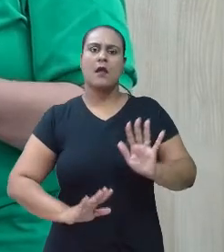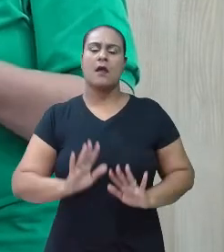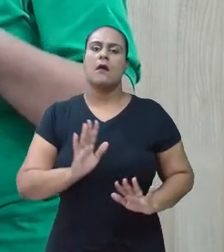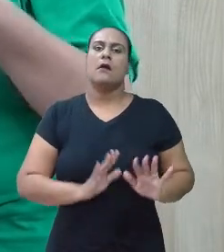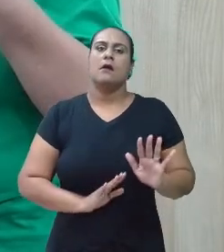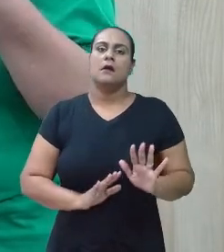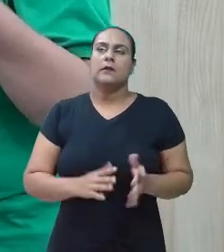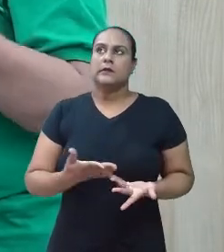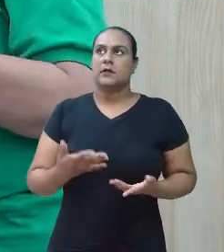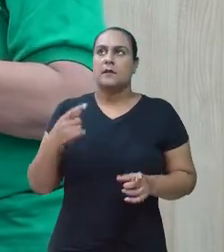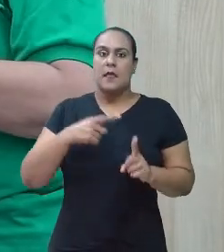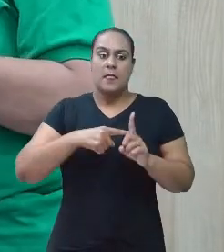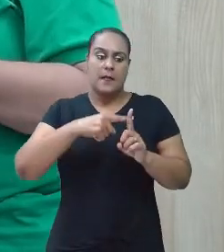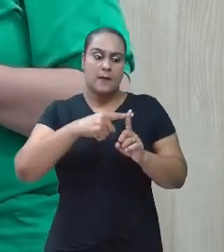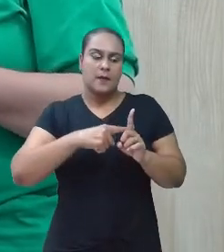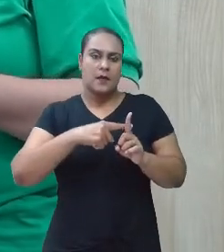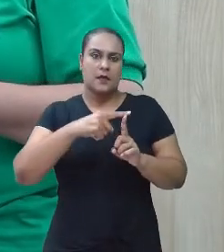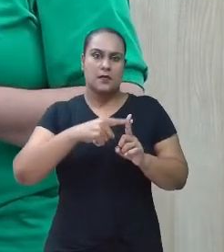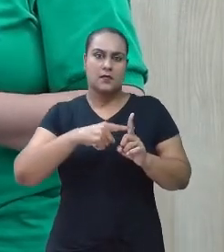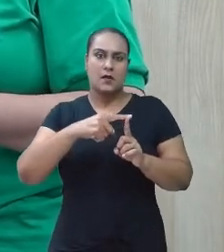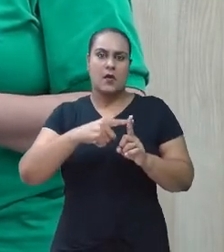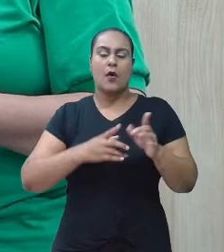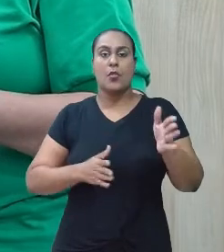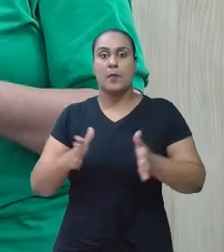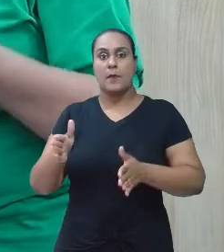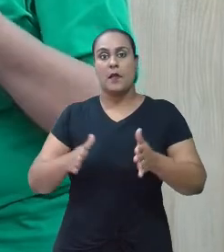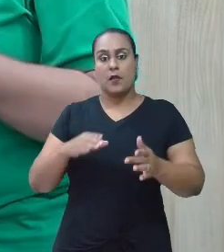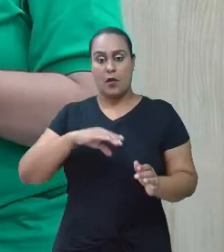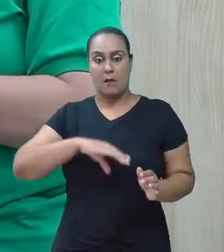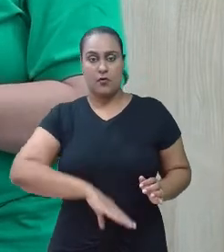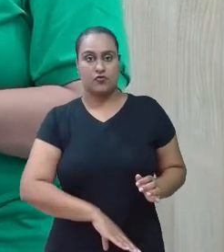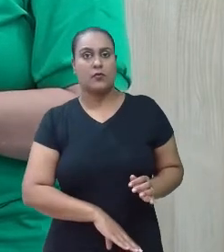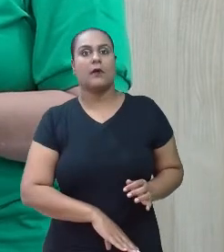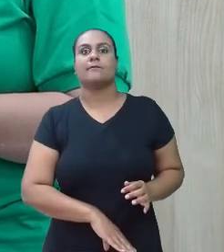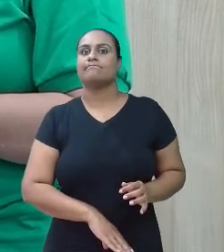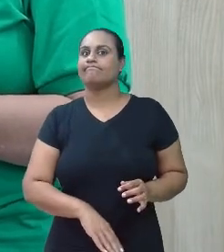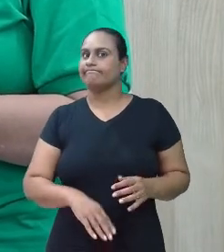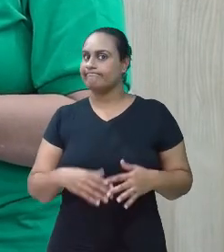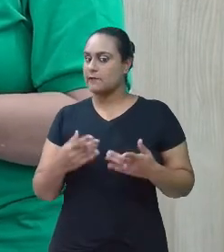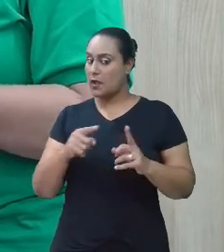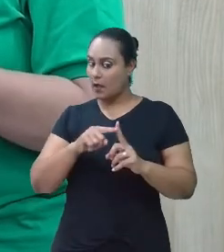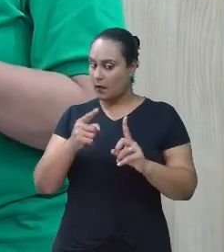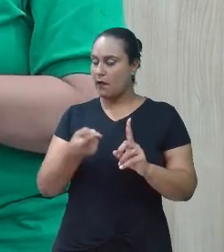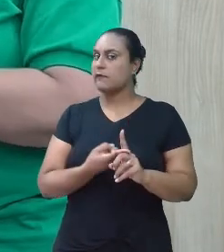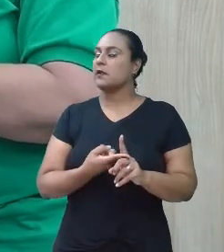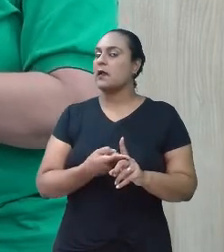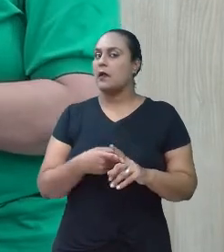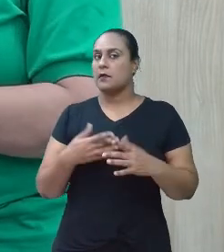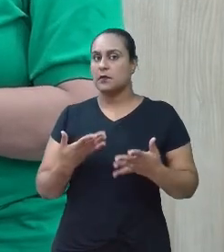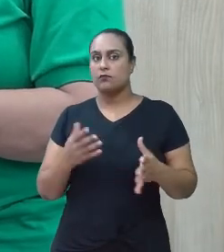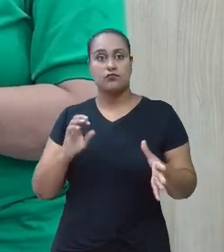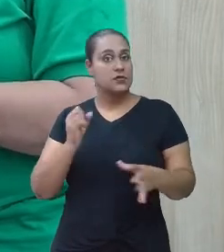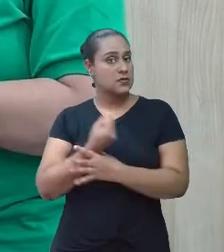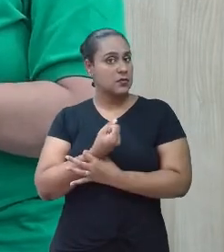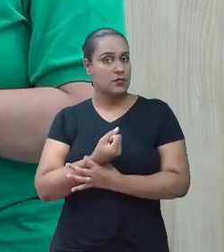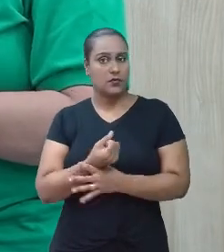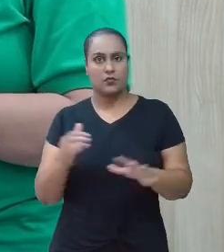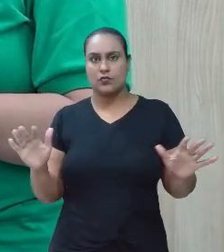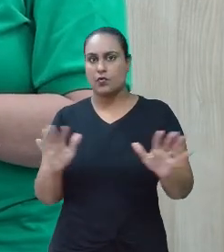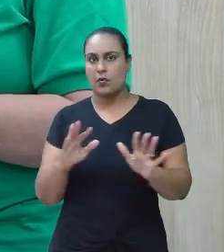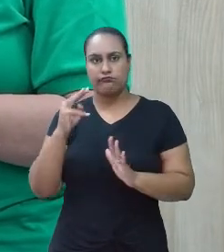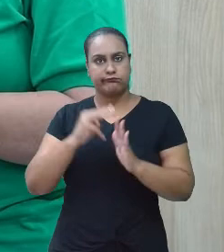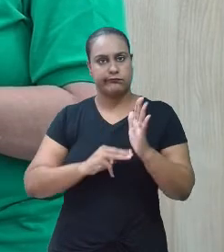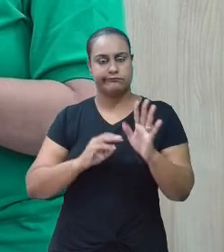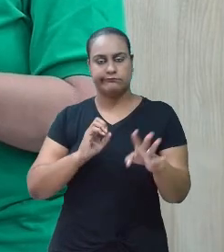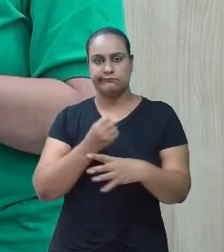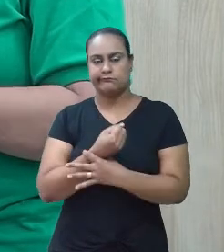de temperatura, da questão do período menstrual e engravidaram. Então, não é seguro, não é um método